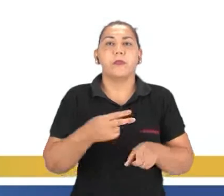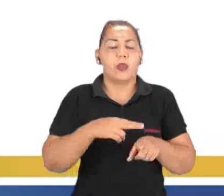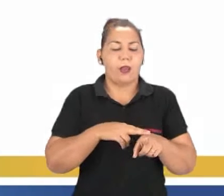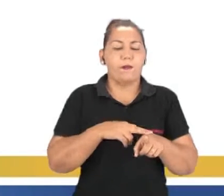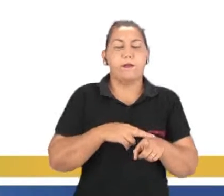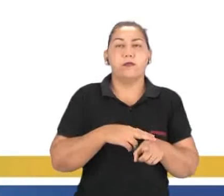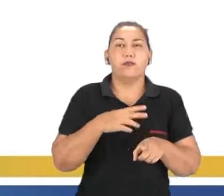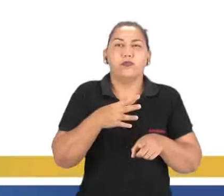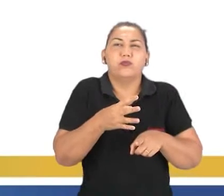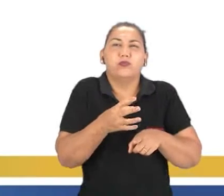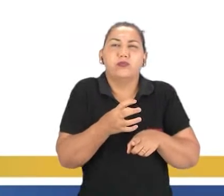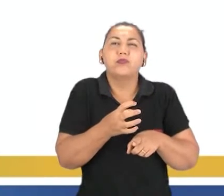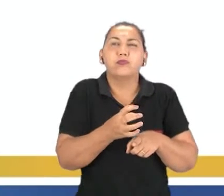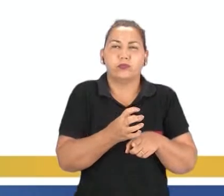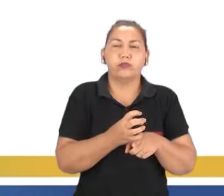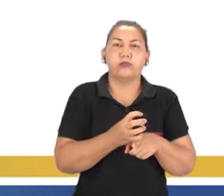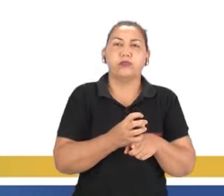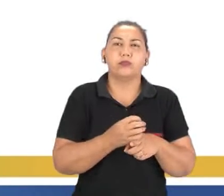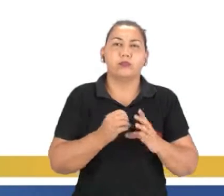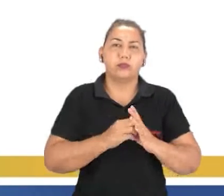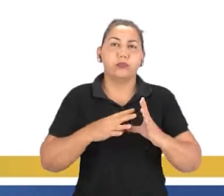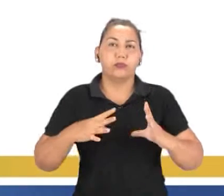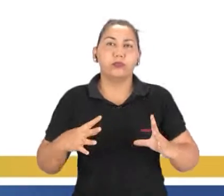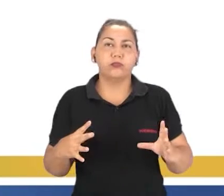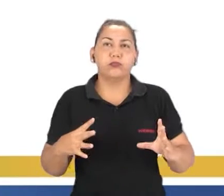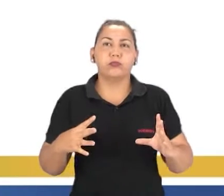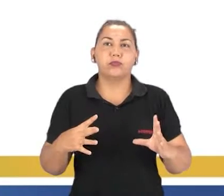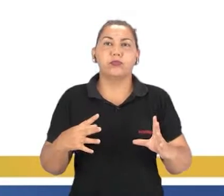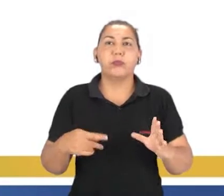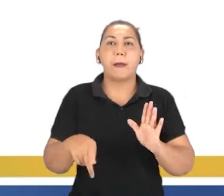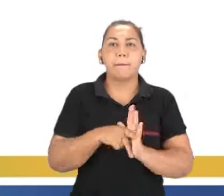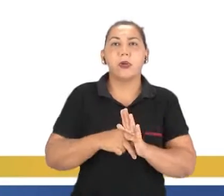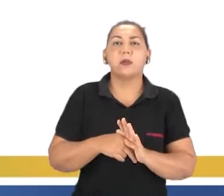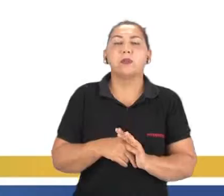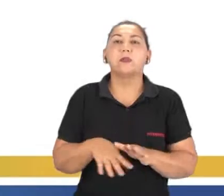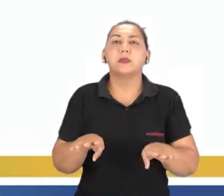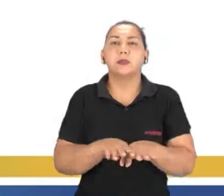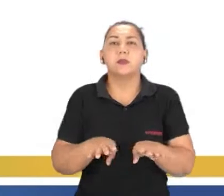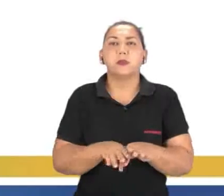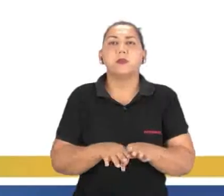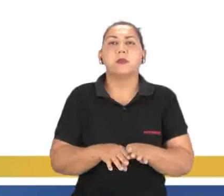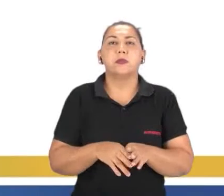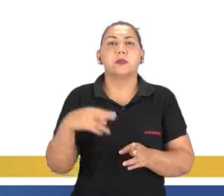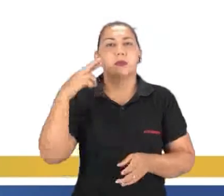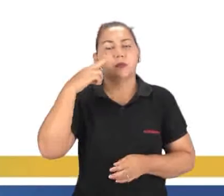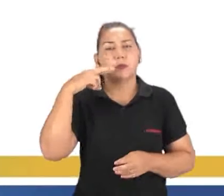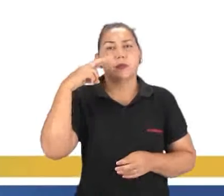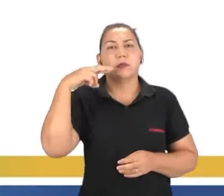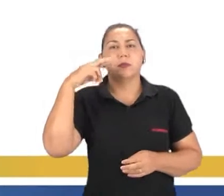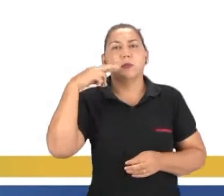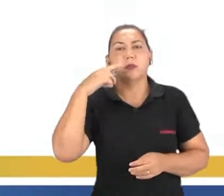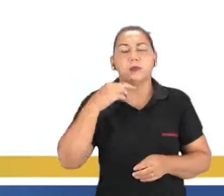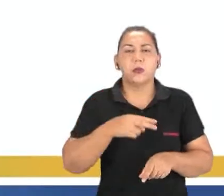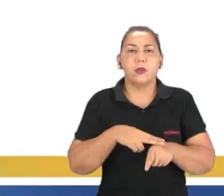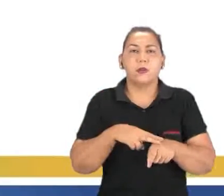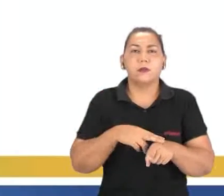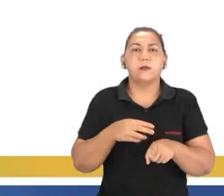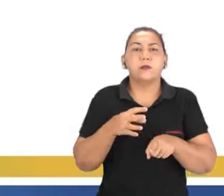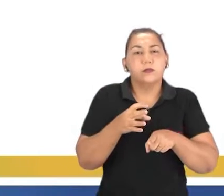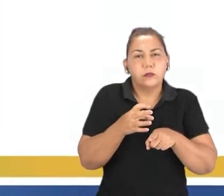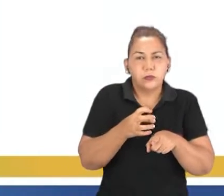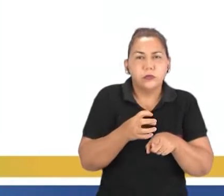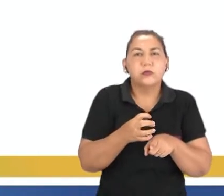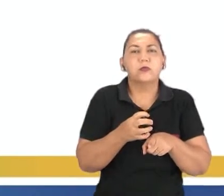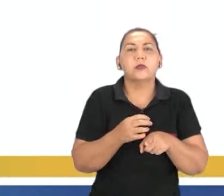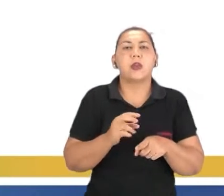parental, uma verde rugosa com características puras, a gente observa que o genótipo dessa verde rugosa, ela vai ser